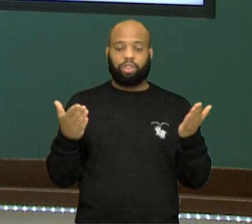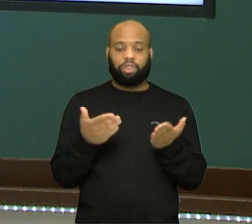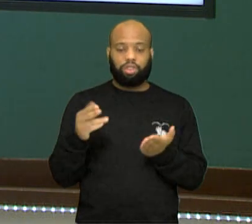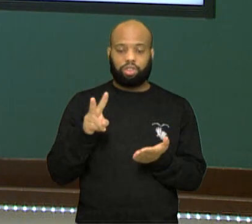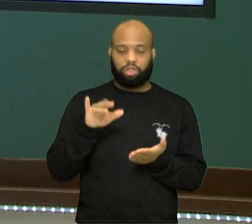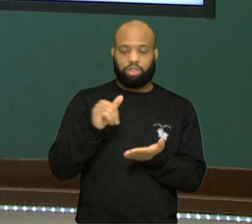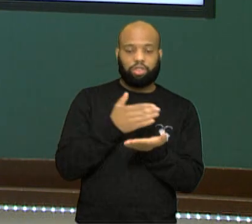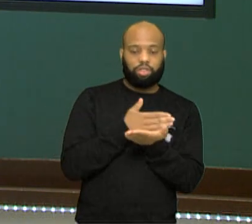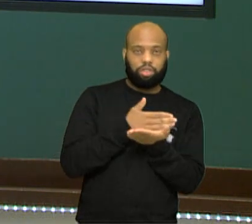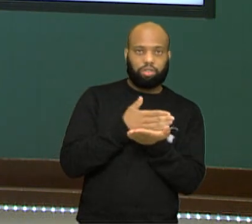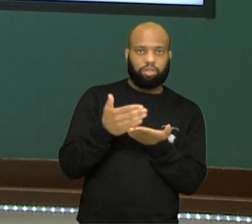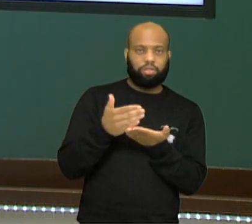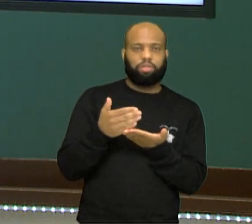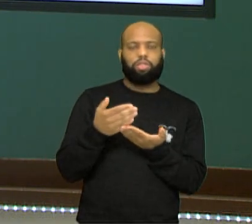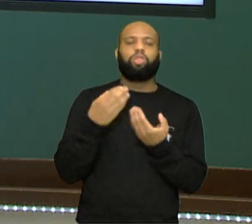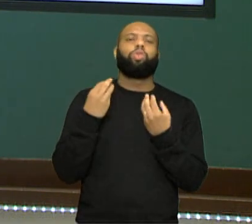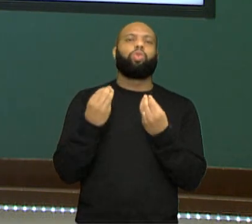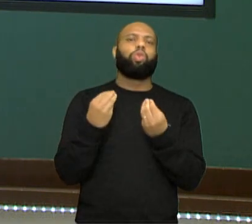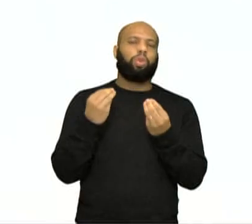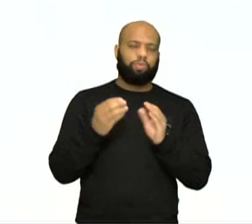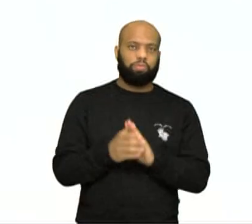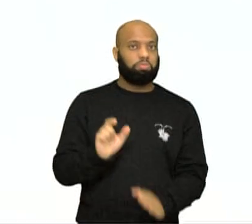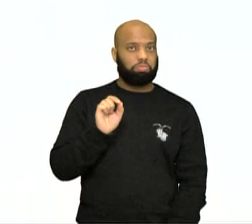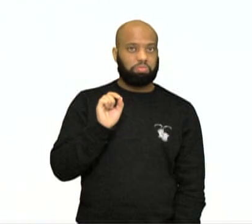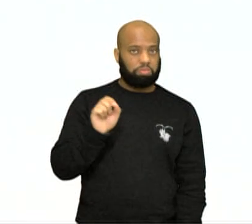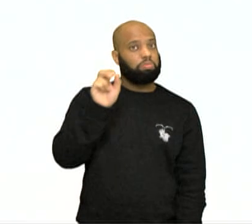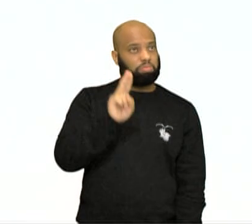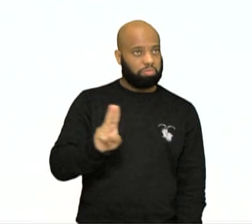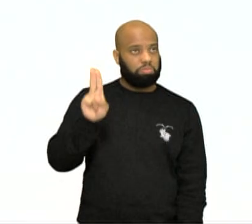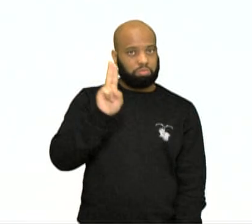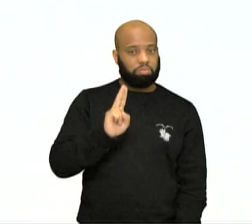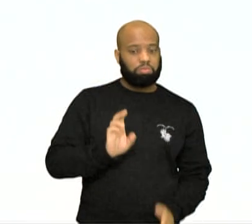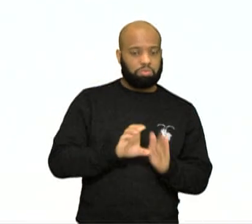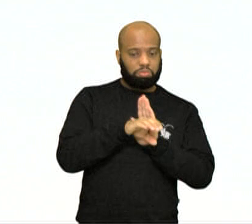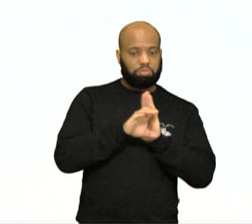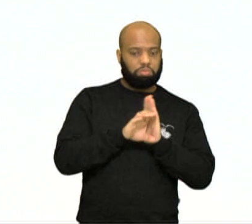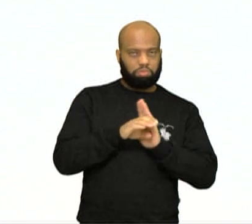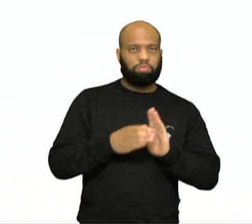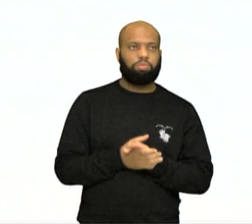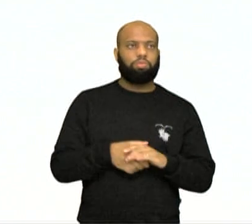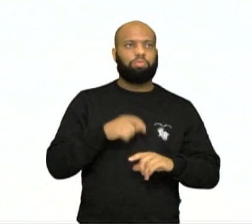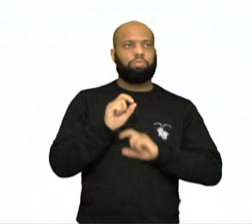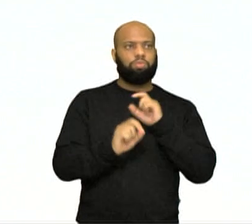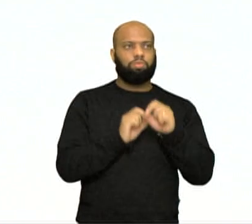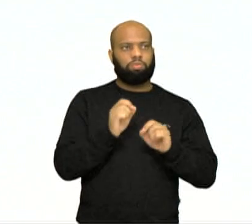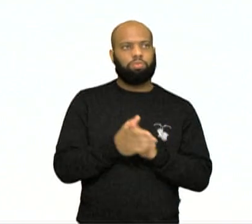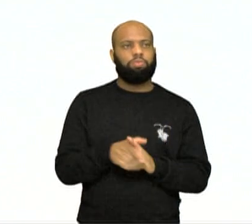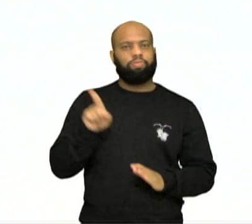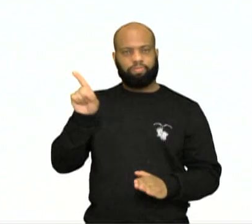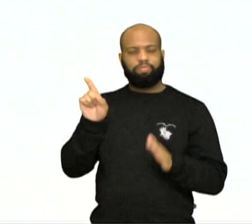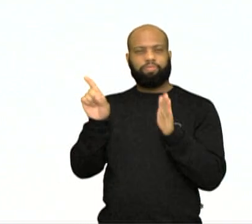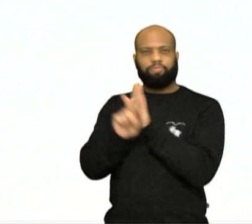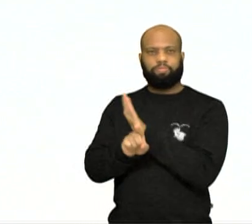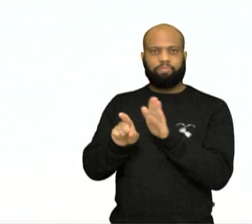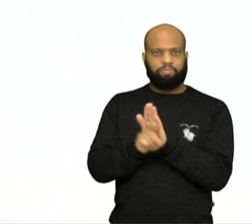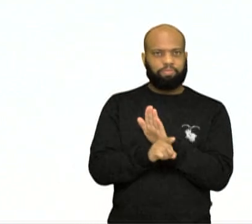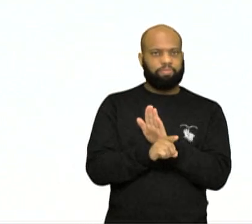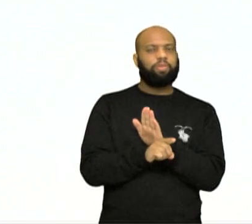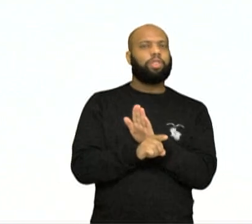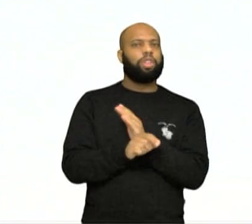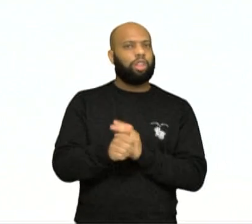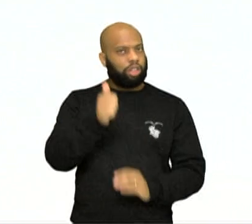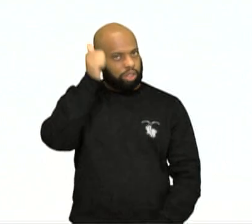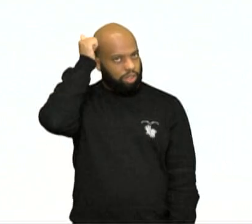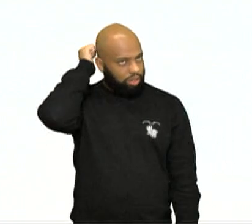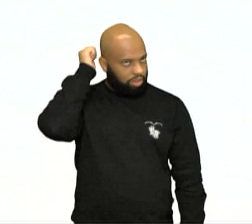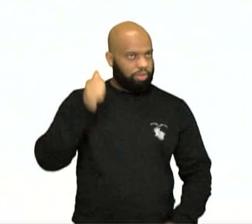com uma aplicação desse conceito que é o nosso grande objetivo. É de um vestibular, obviamente adaptado, porque nós não